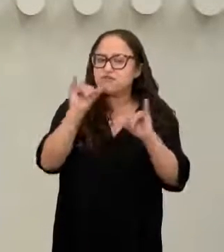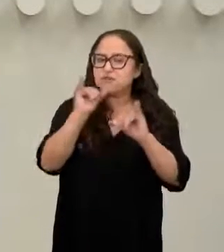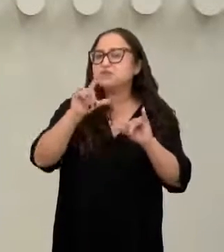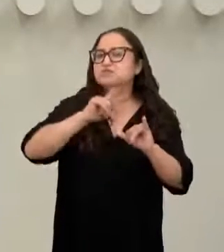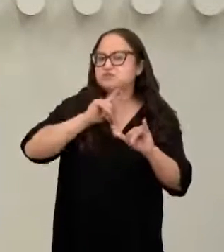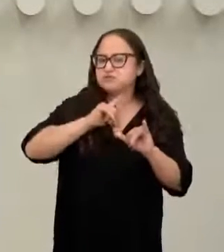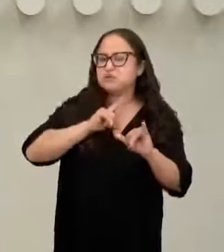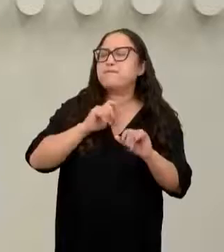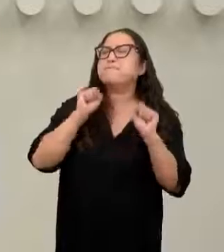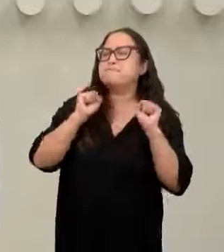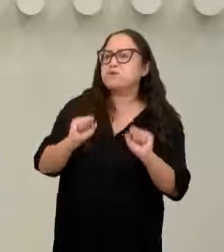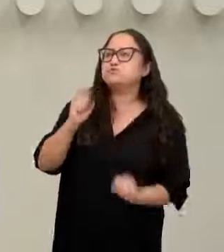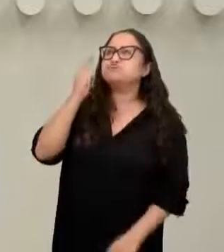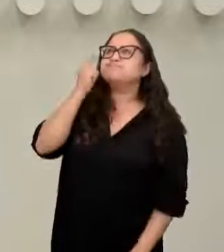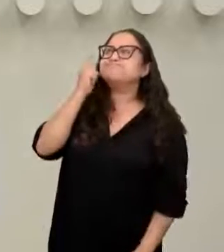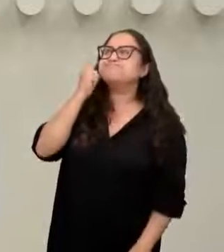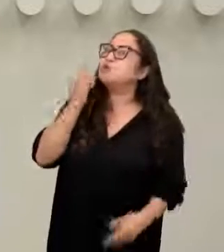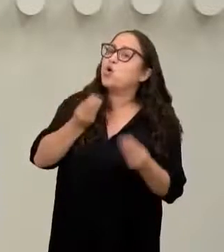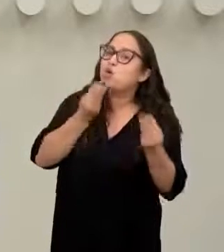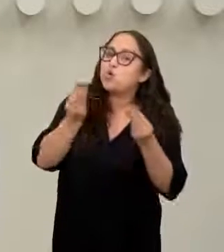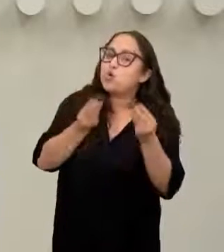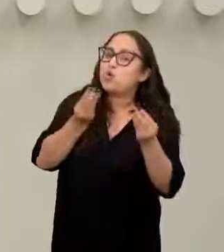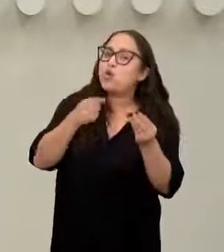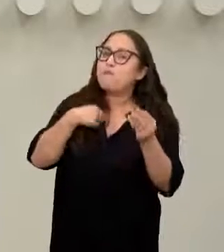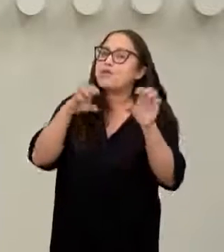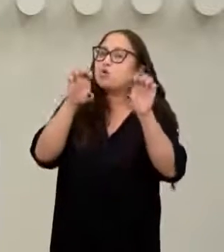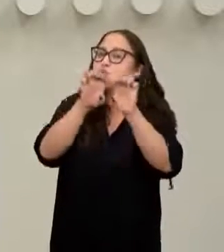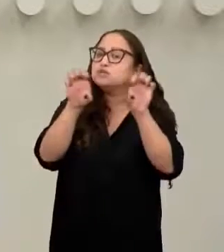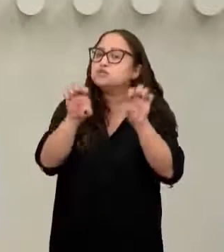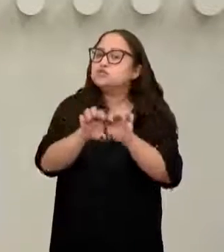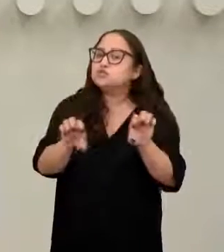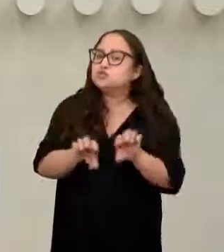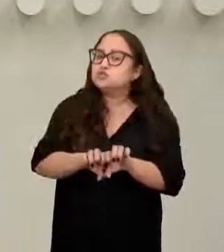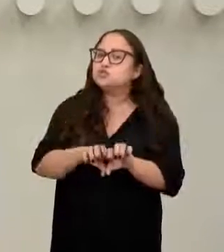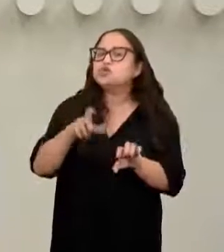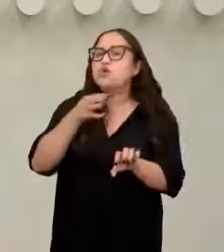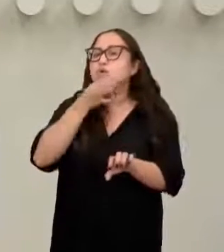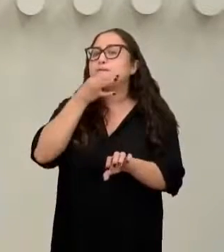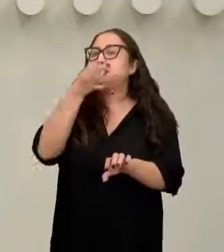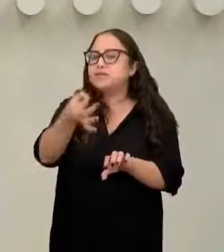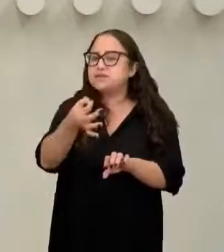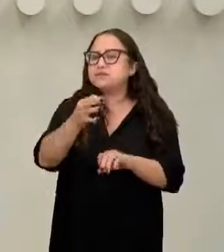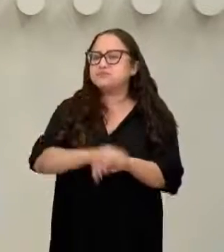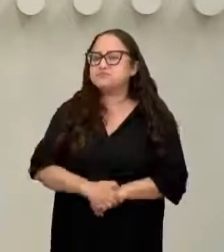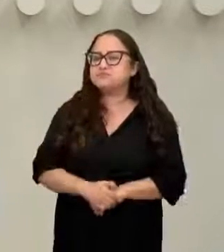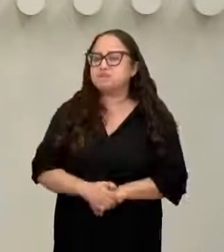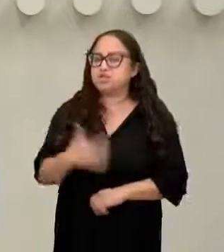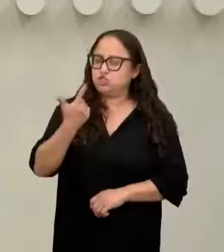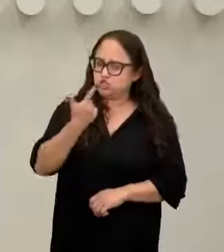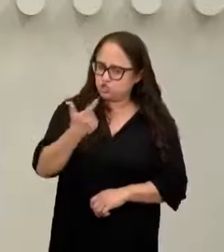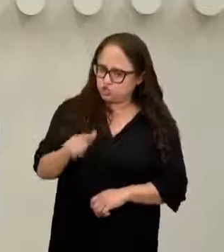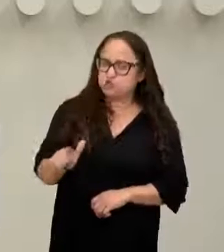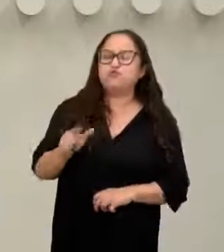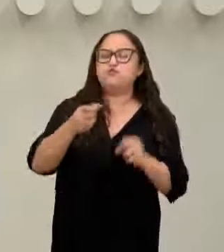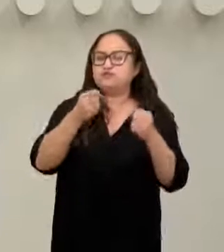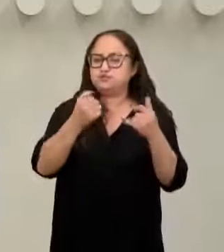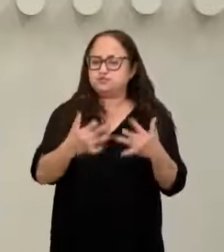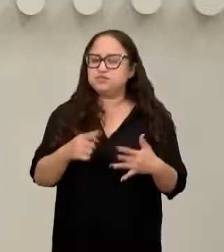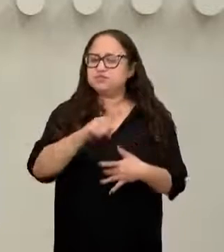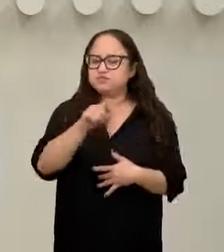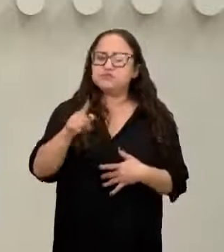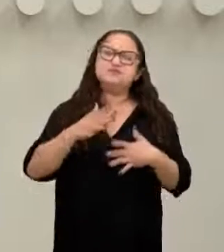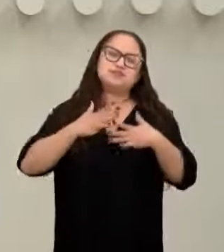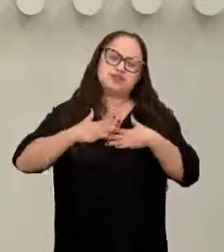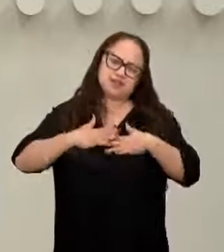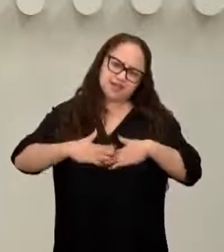começar a pensar, olha, como é que eu estruturo uma opinião? Porque vamos repetir o que eu vou falar para vocês com a maior